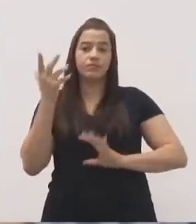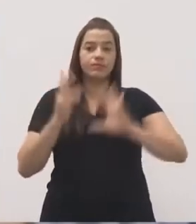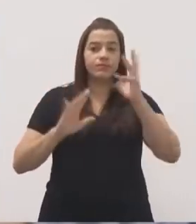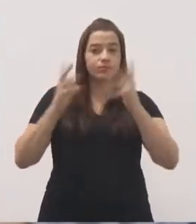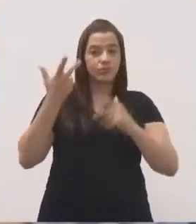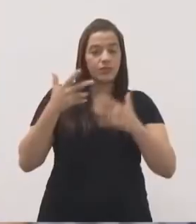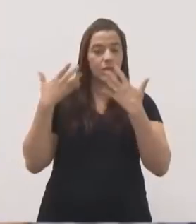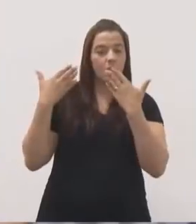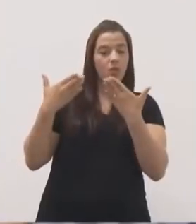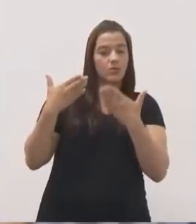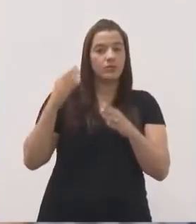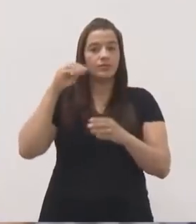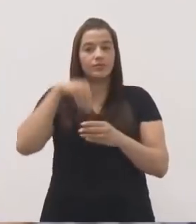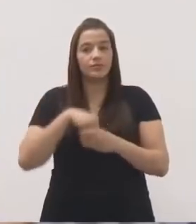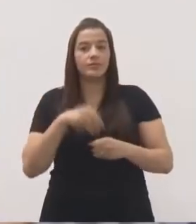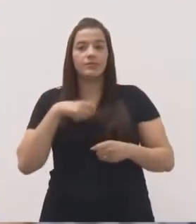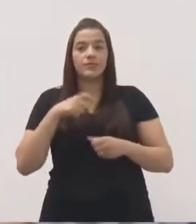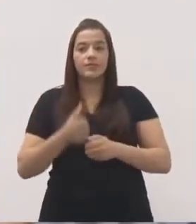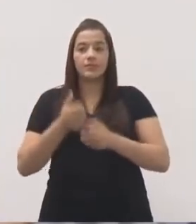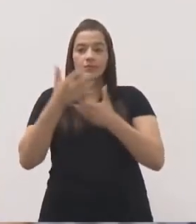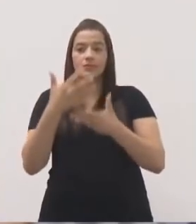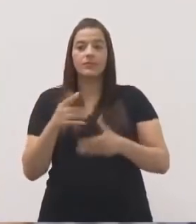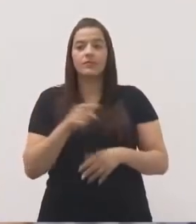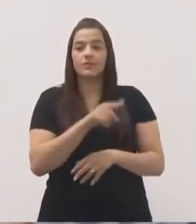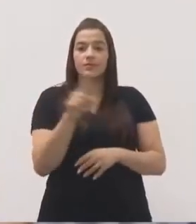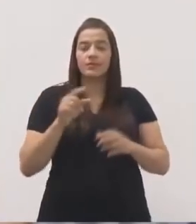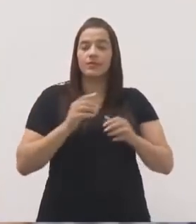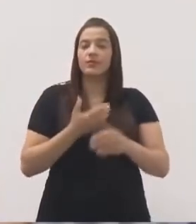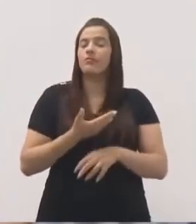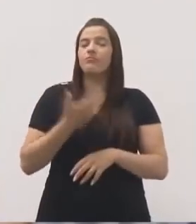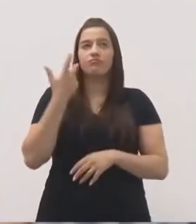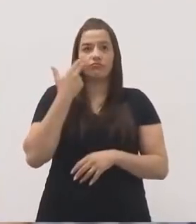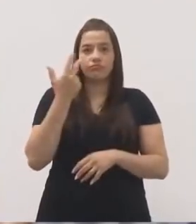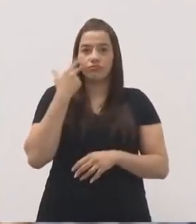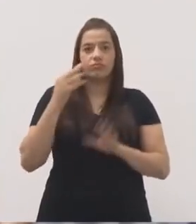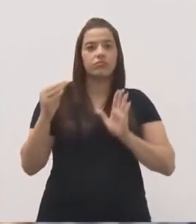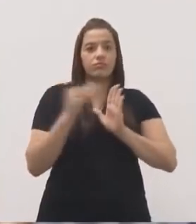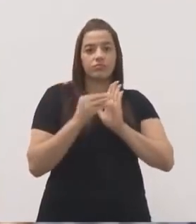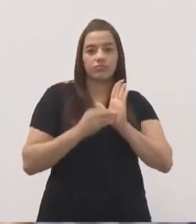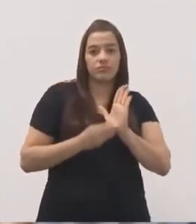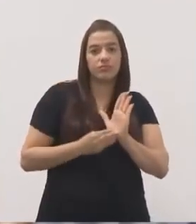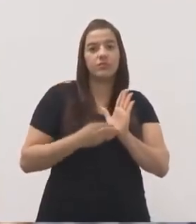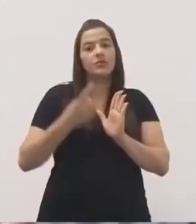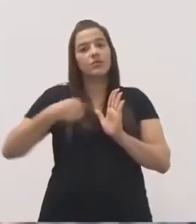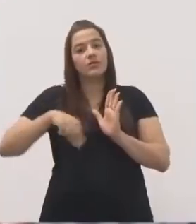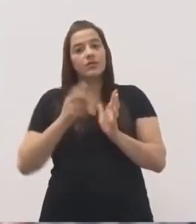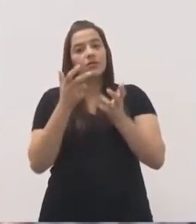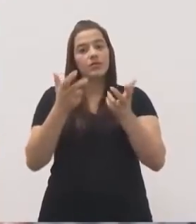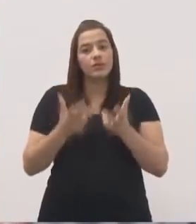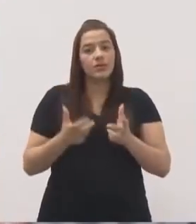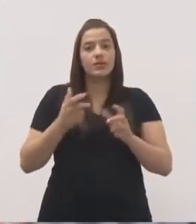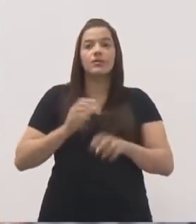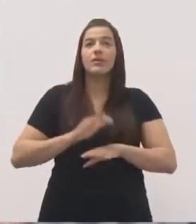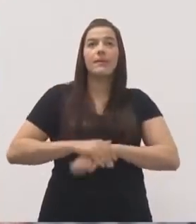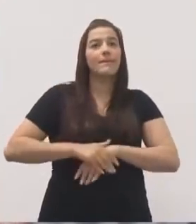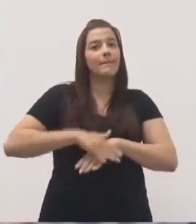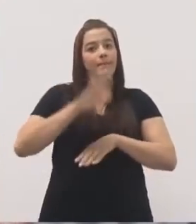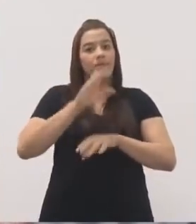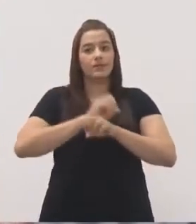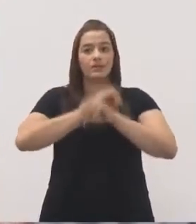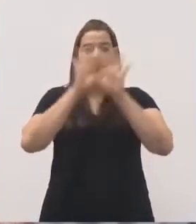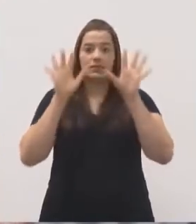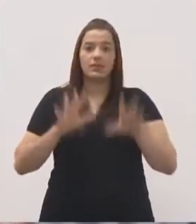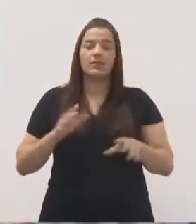no chat, e aí fiquem à vontade para ir colocando, tá bom? Que a gente quer deixar o mais esclarecido possível a partir